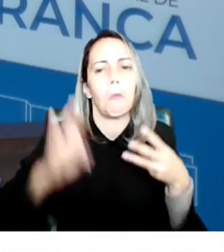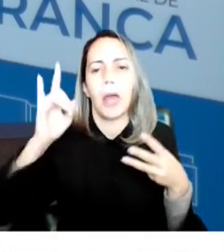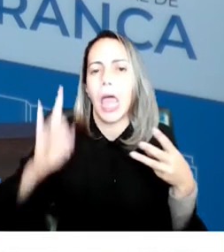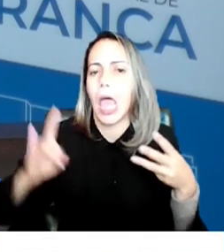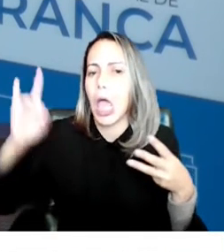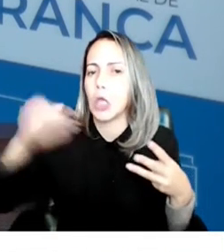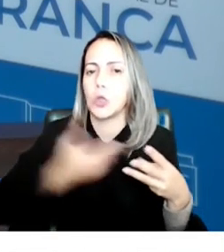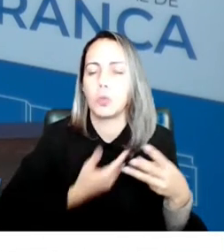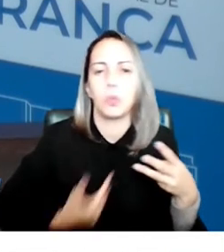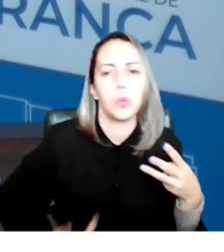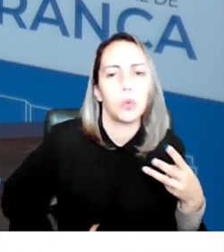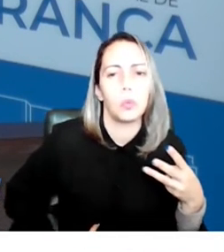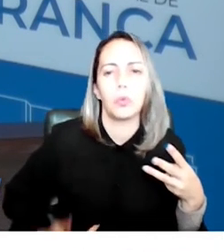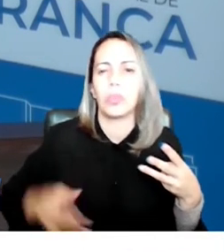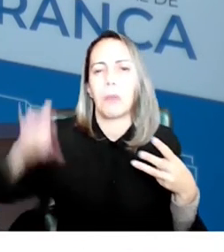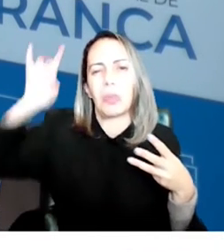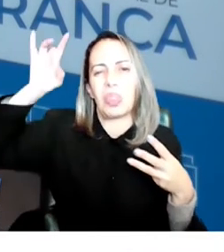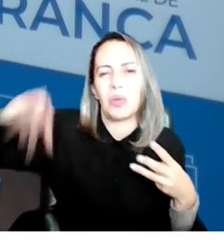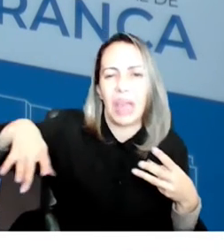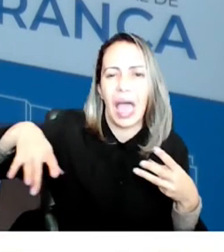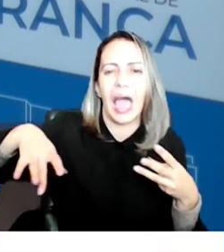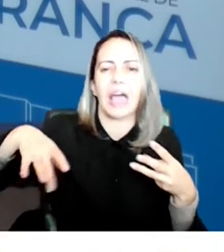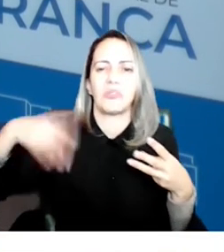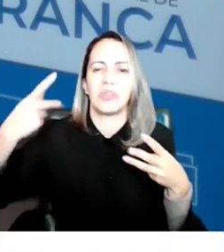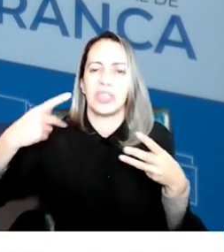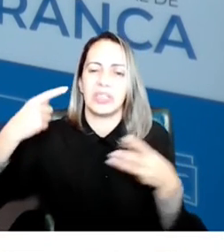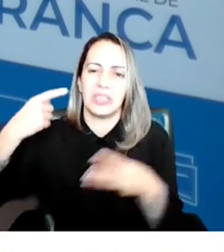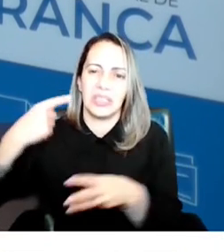que estão abandonados nessa cidade,